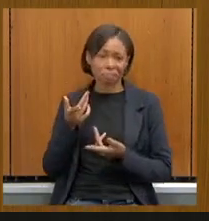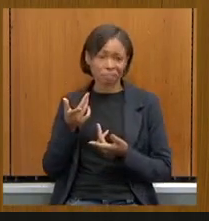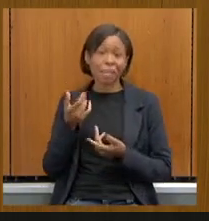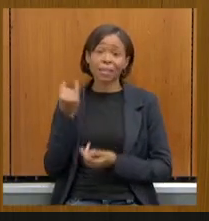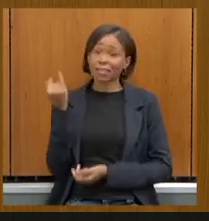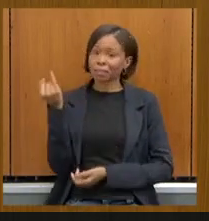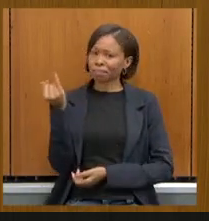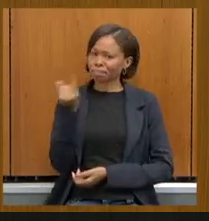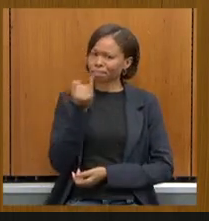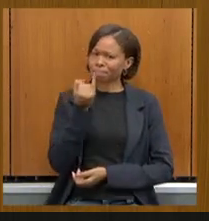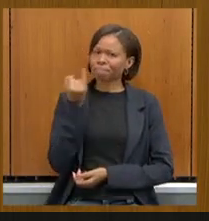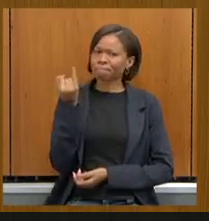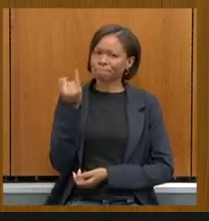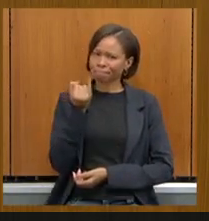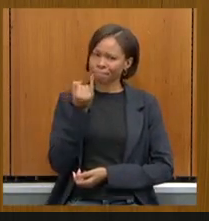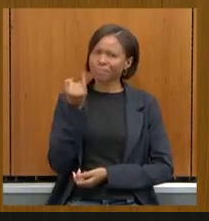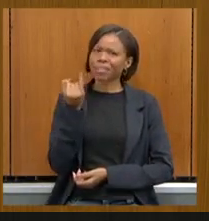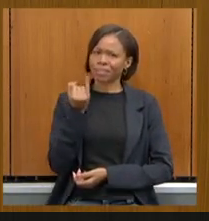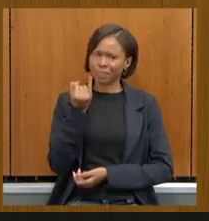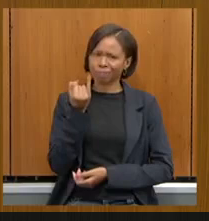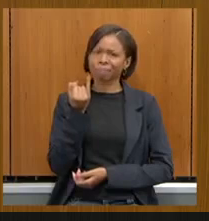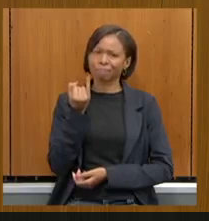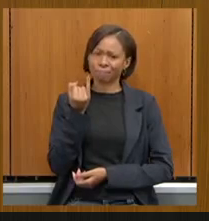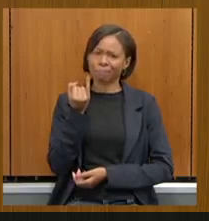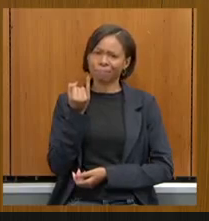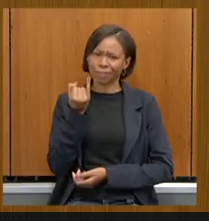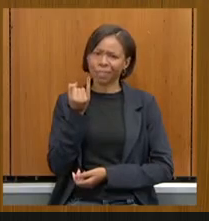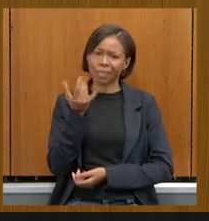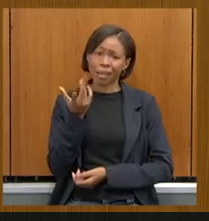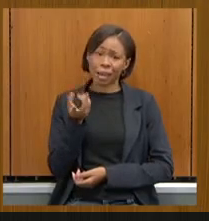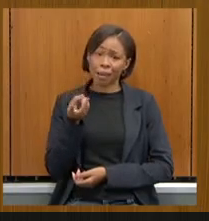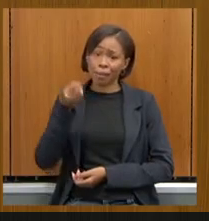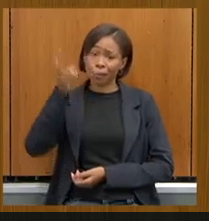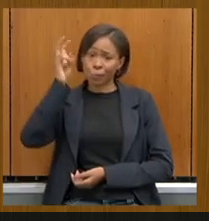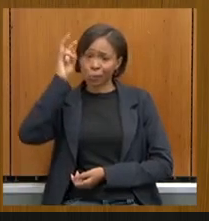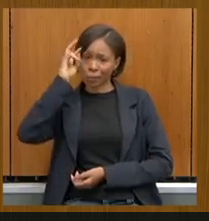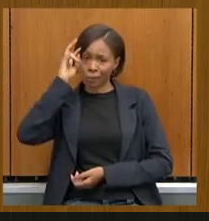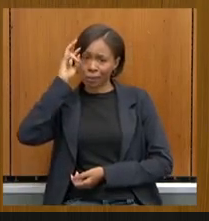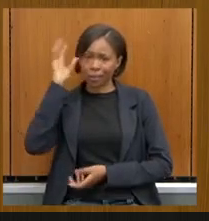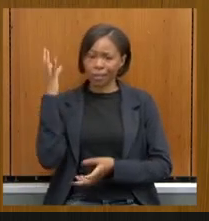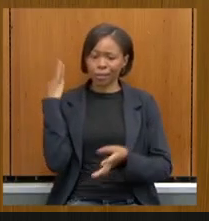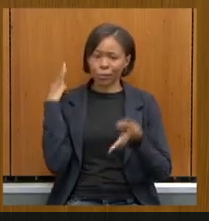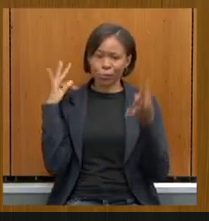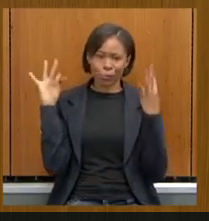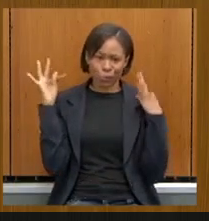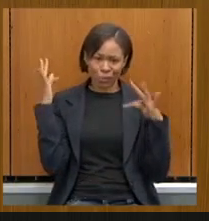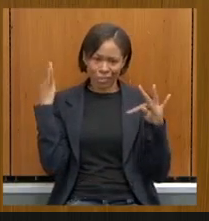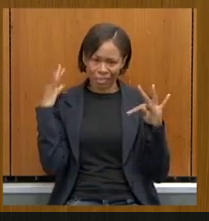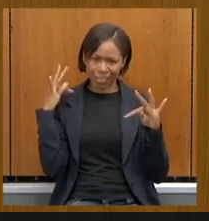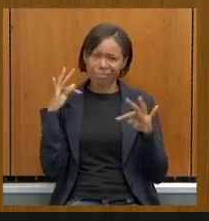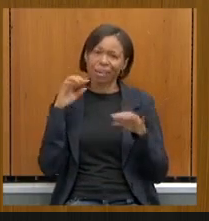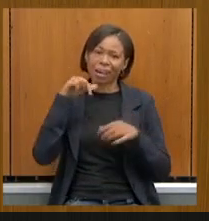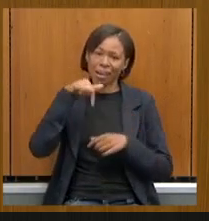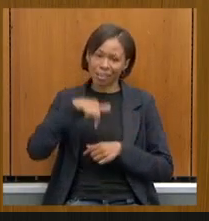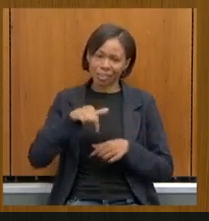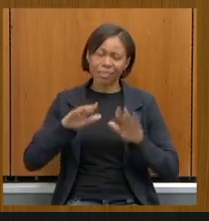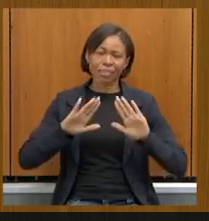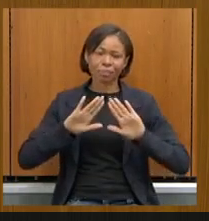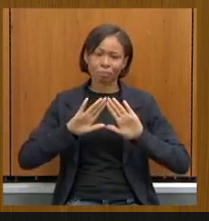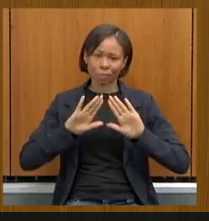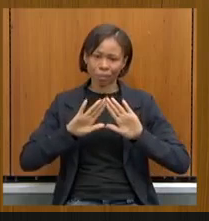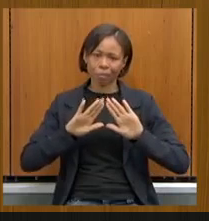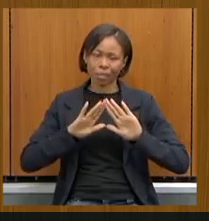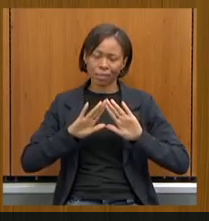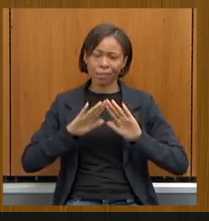importância do segmento da cultura e do turismo na Assembleia Legislativa. Então,